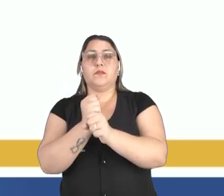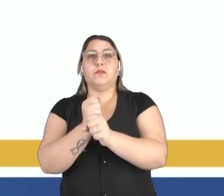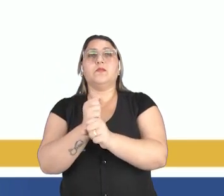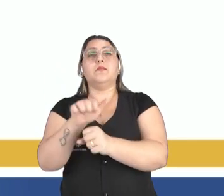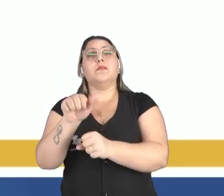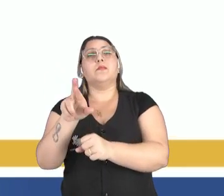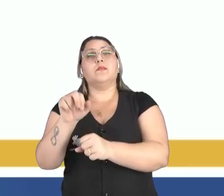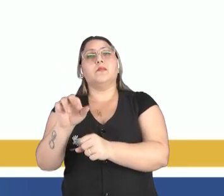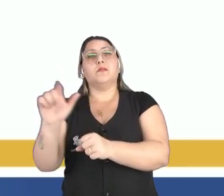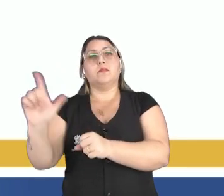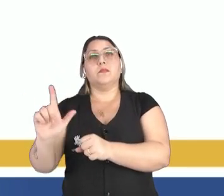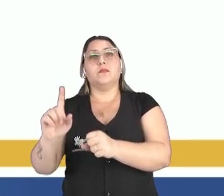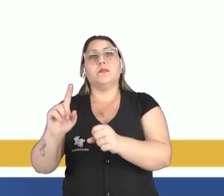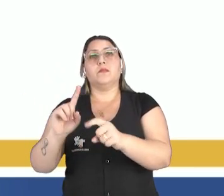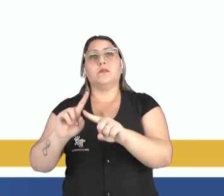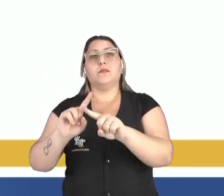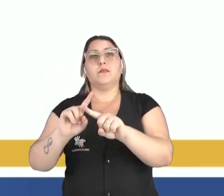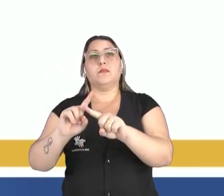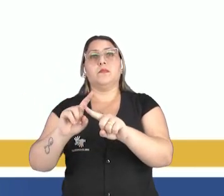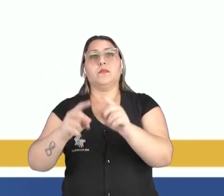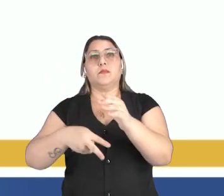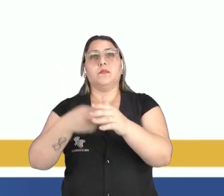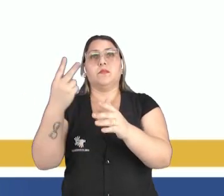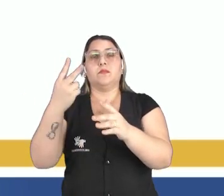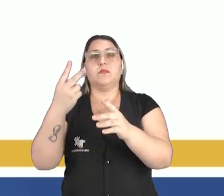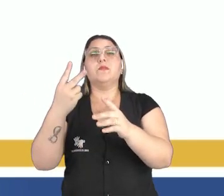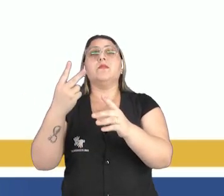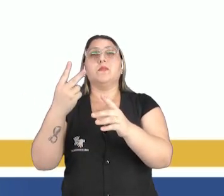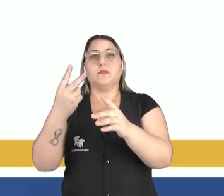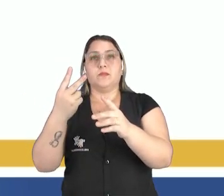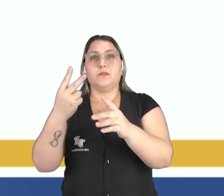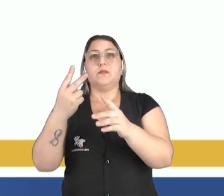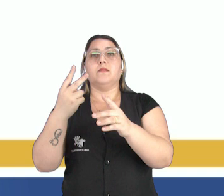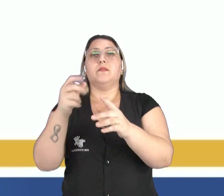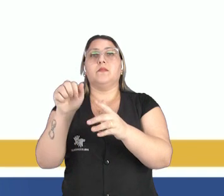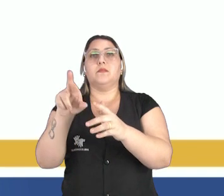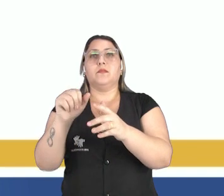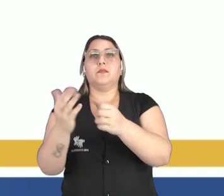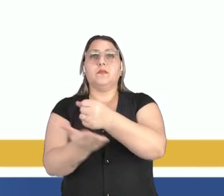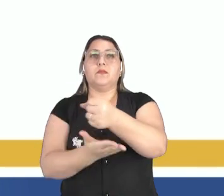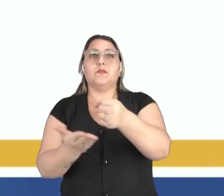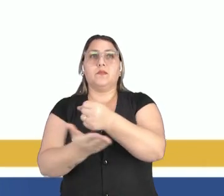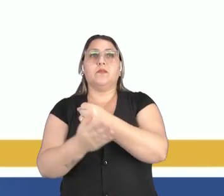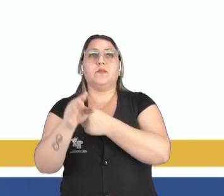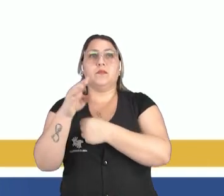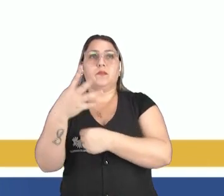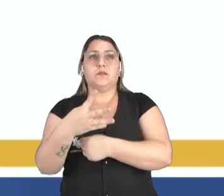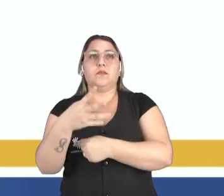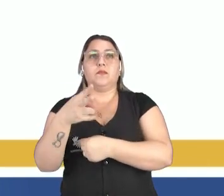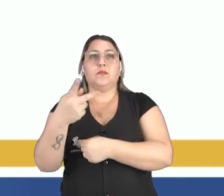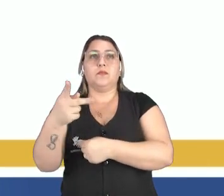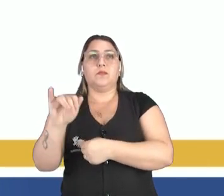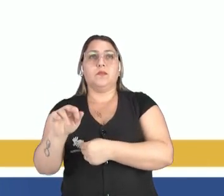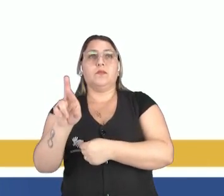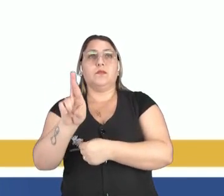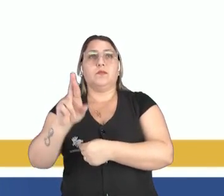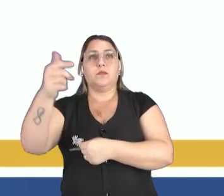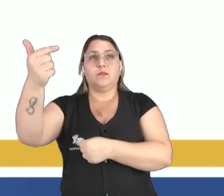área lateral mais 2 vezes a área da base. Então, vai ficar 4πr ao quadrado, tá?